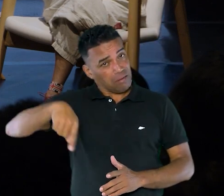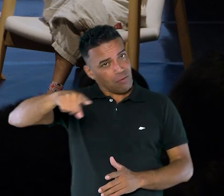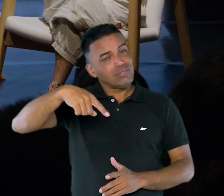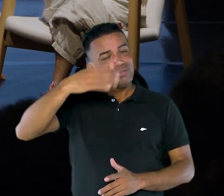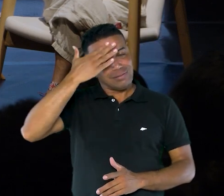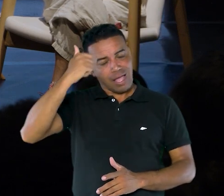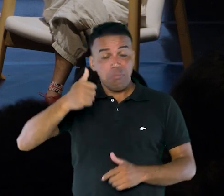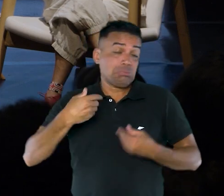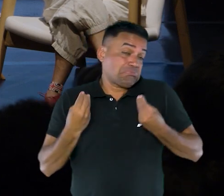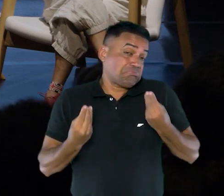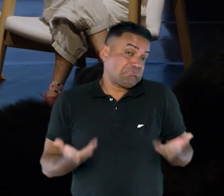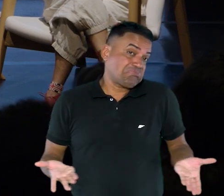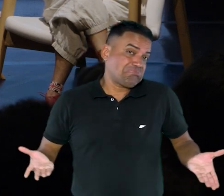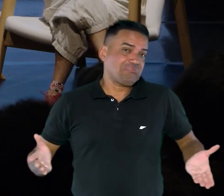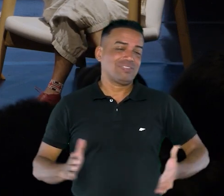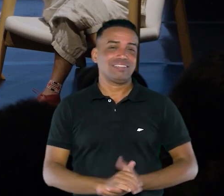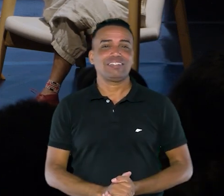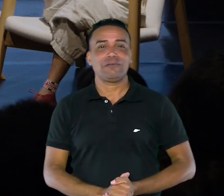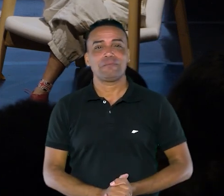Vocês que sabem.